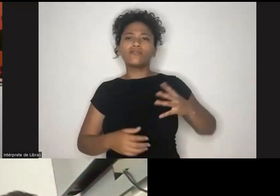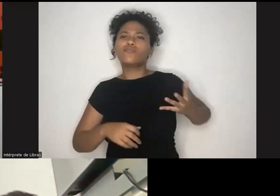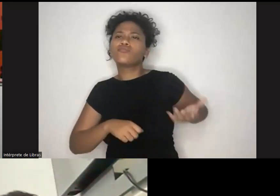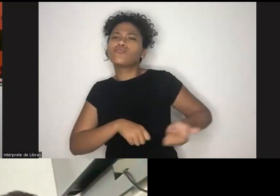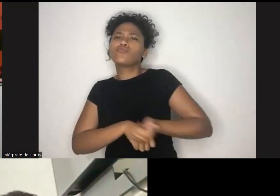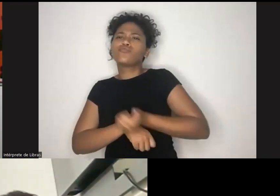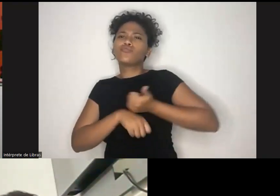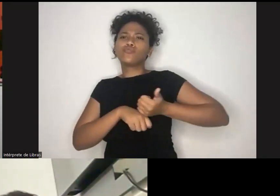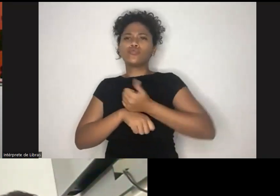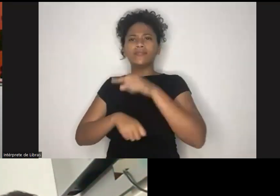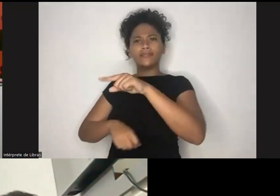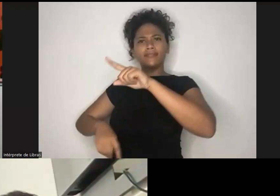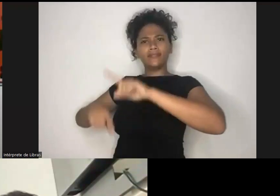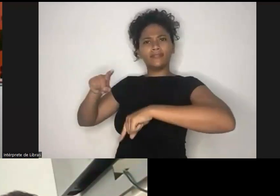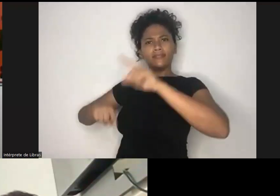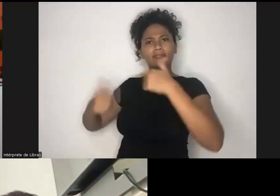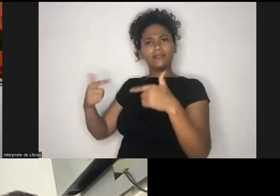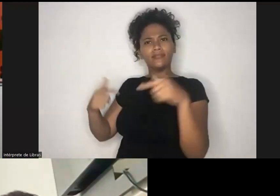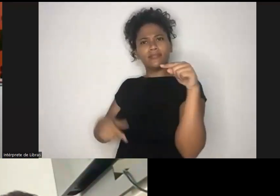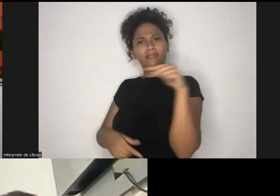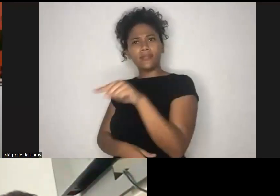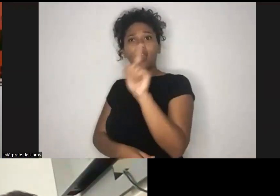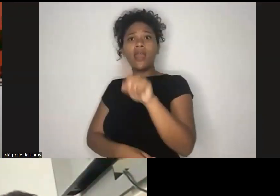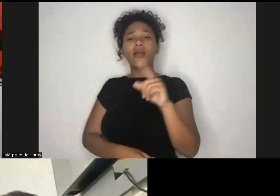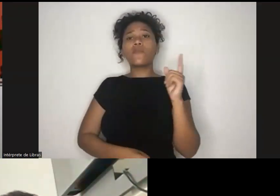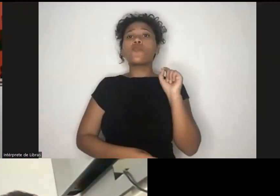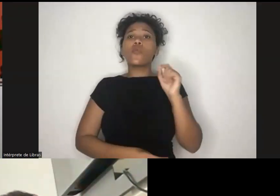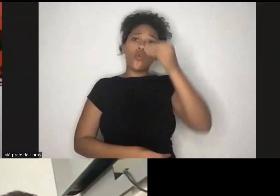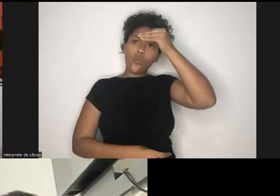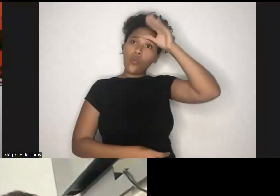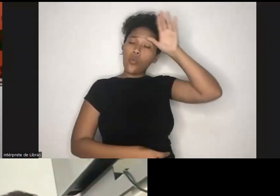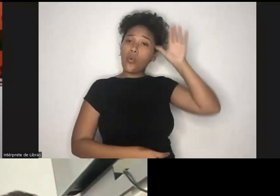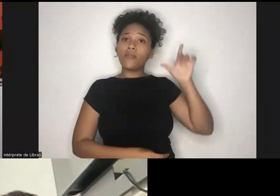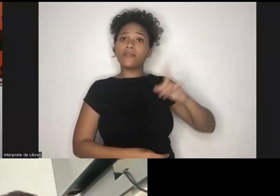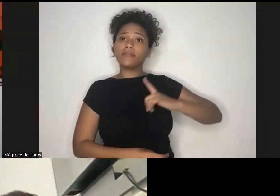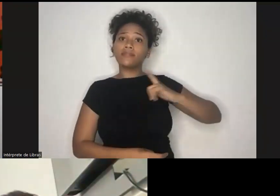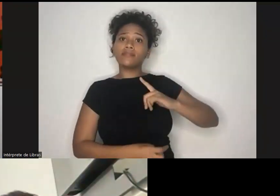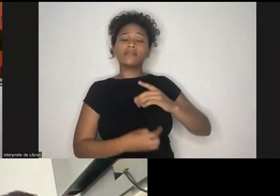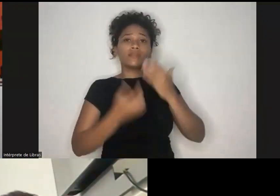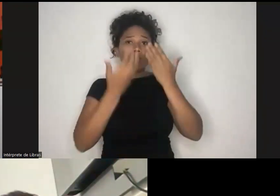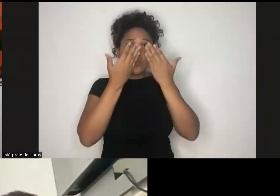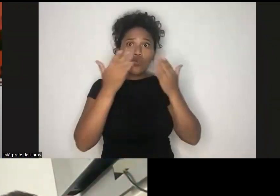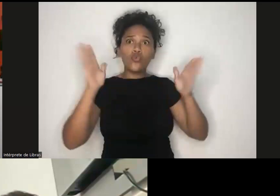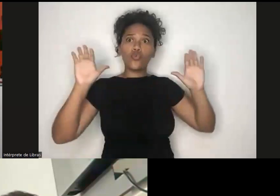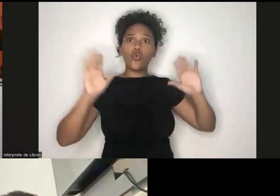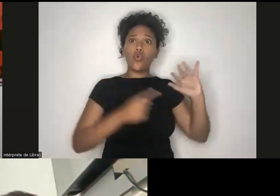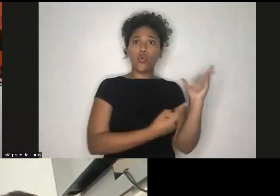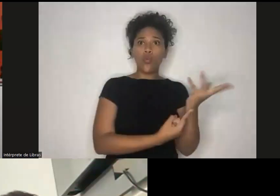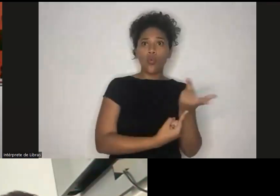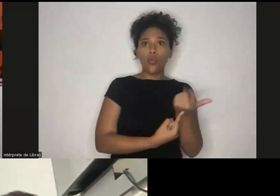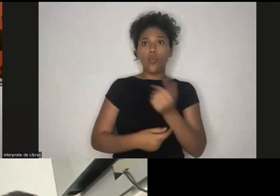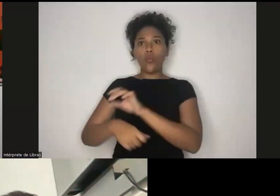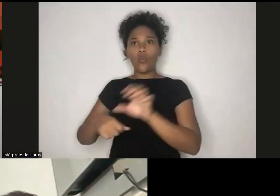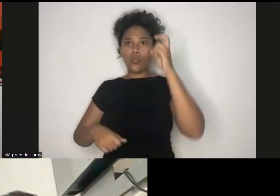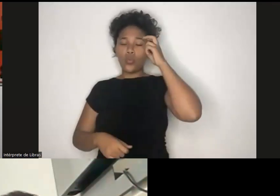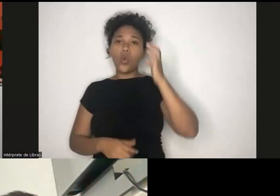nas obras do Andrey é essencialmente alcançada conhecimento que ele tem vasto em arte cultura que ele teve contato